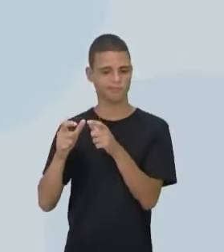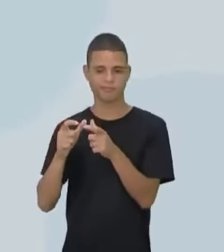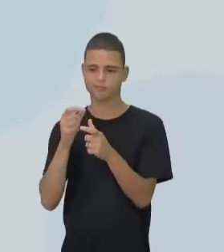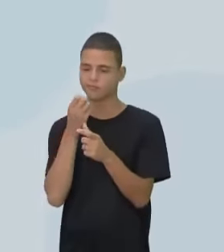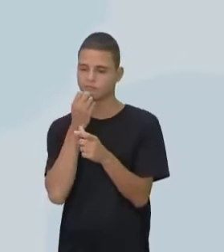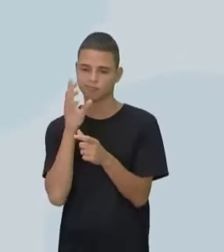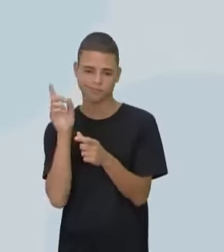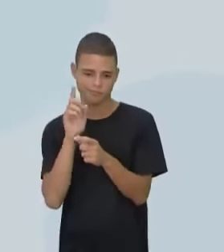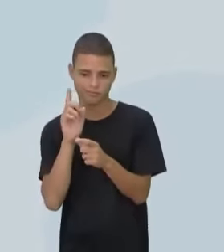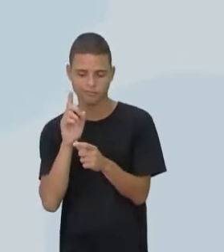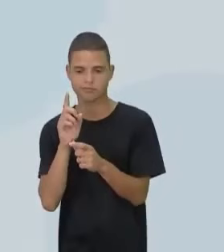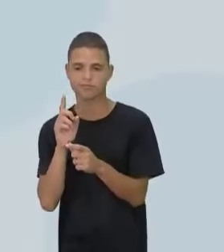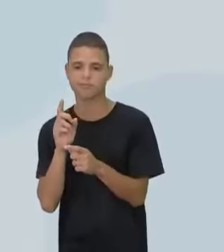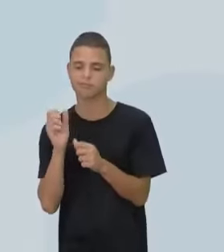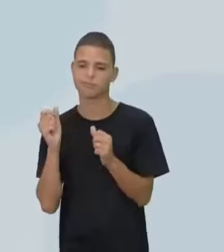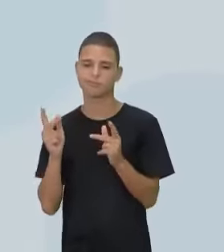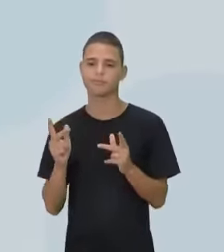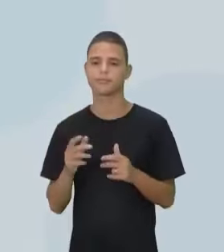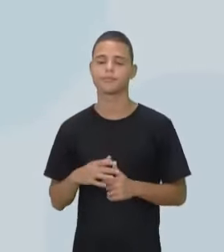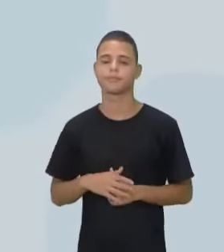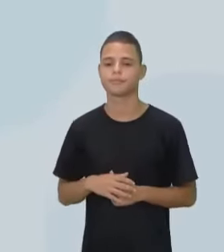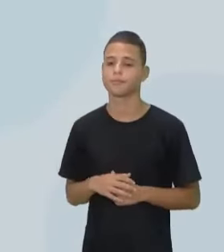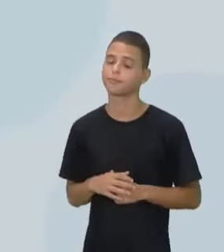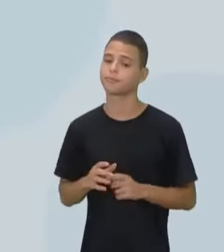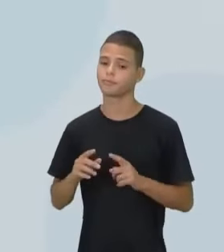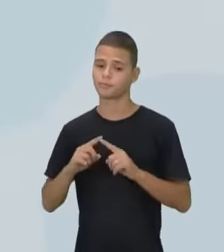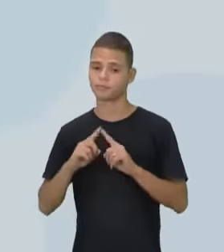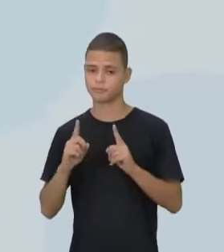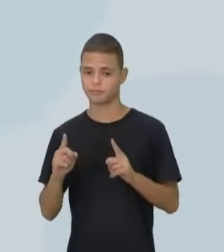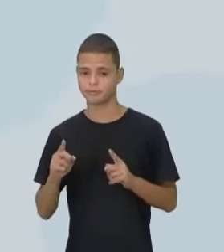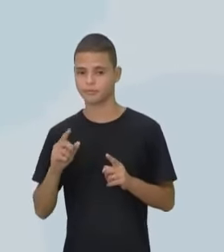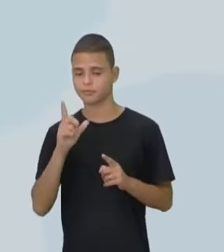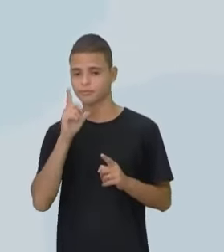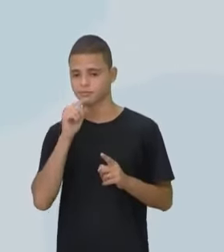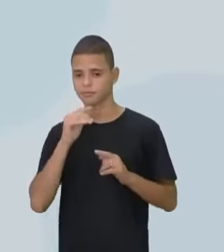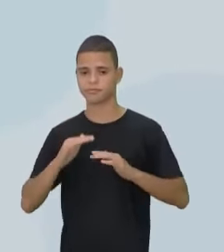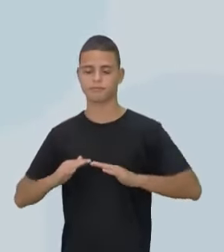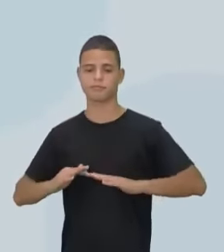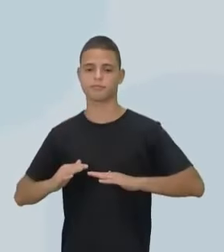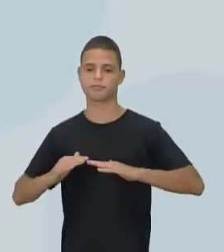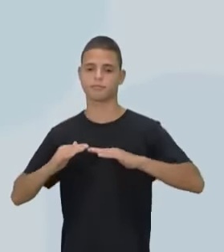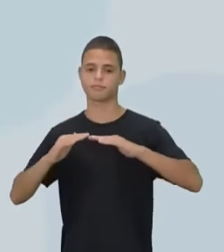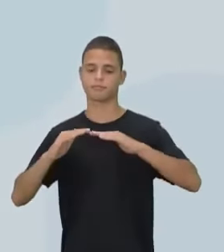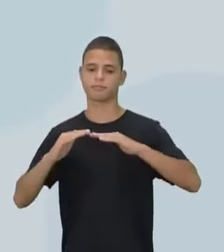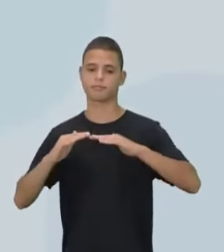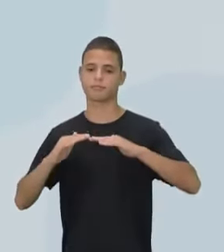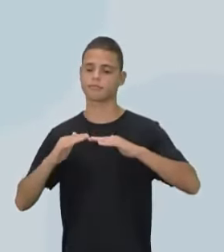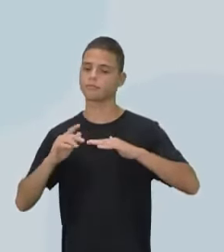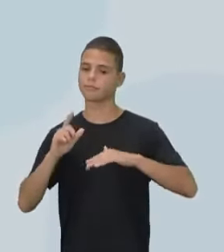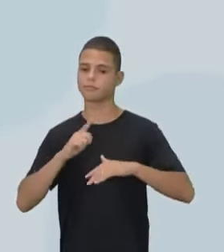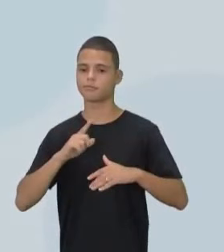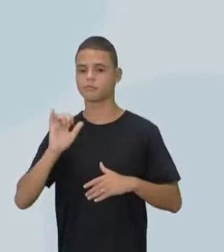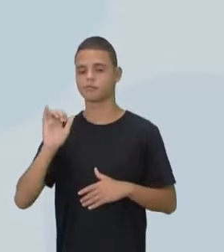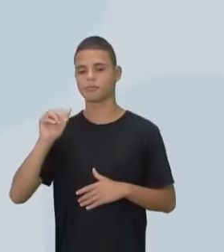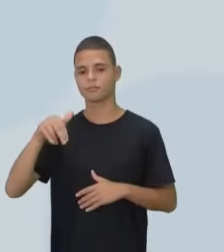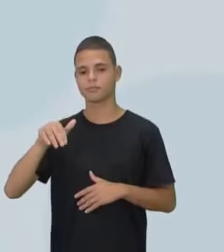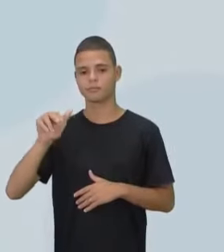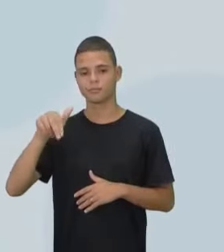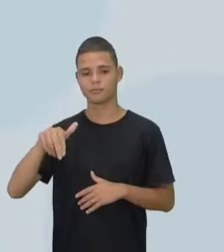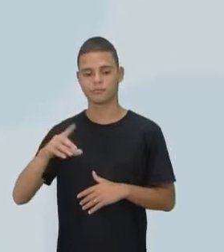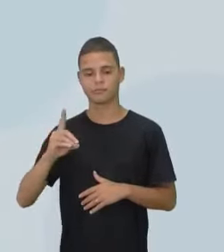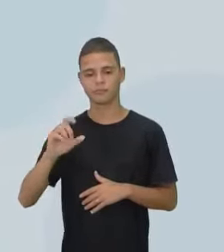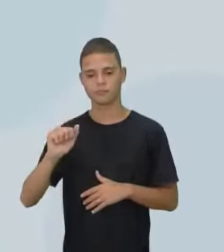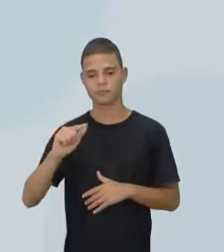esteja, ok? Vamos supor que mais água foi para esse canal. Opa, agora eu tive inundação, por quê? Porque